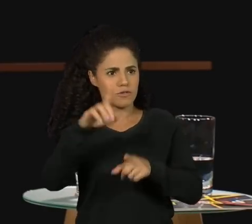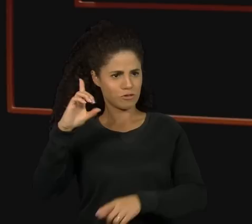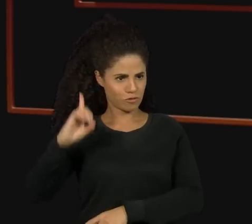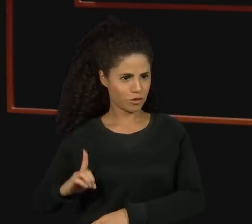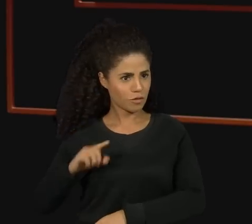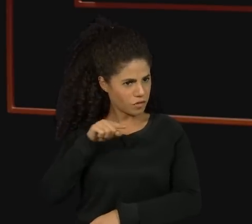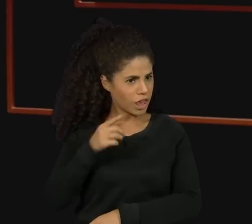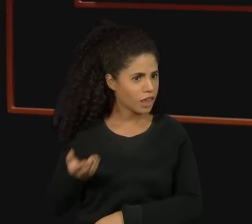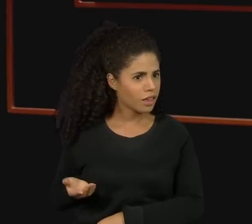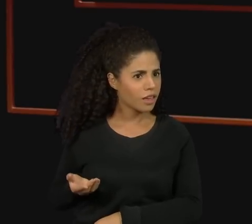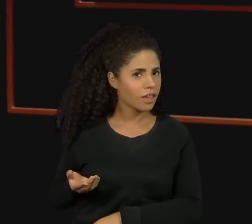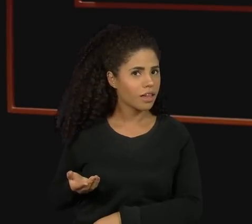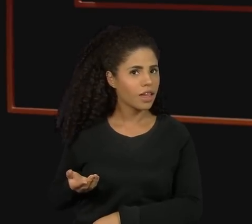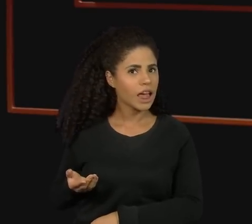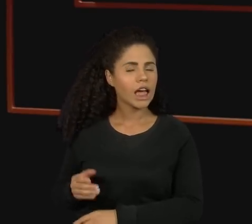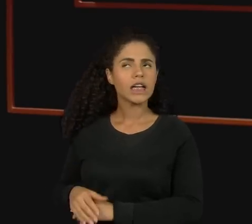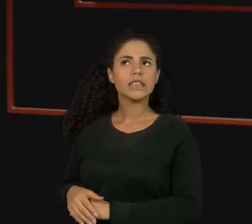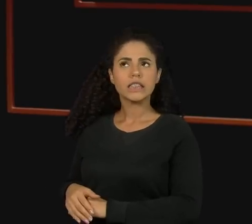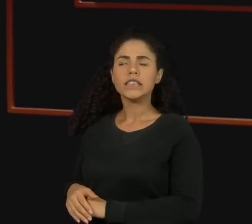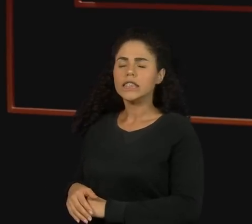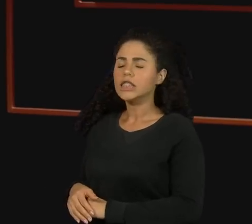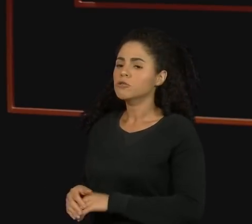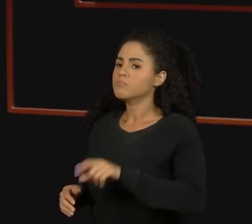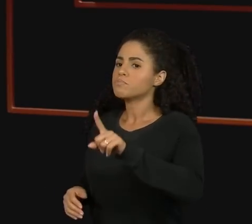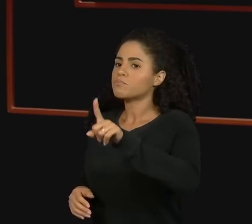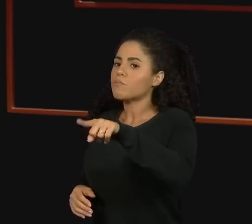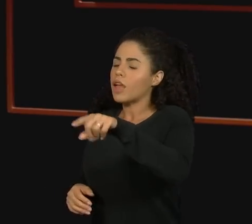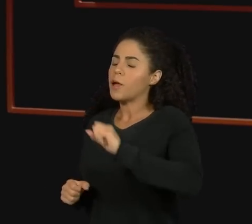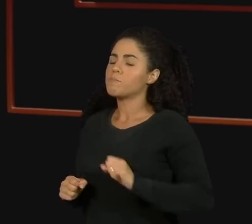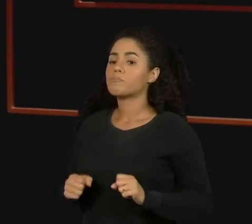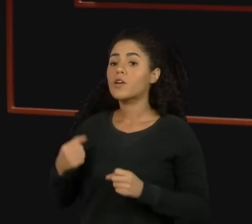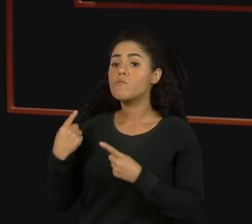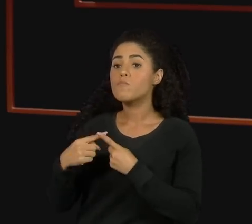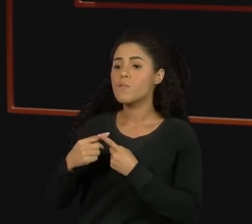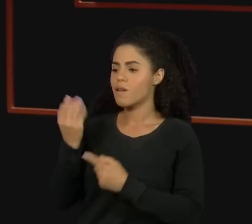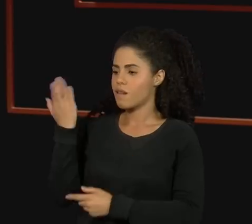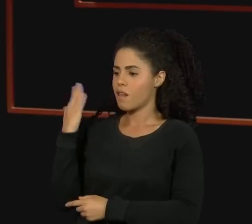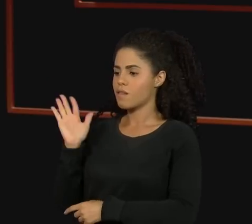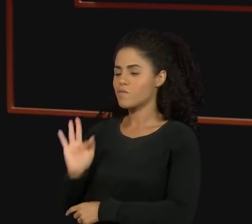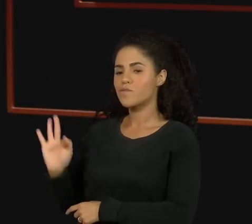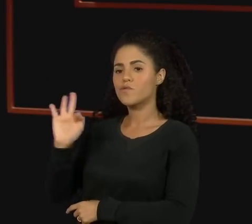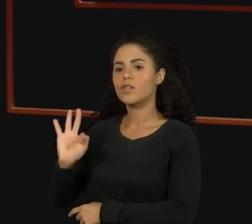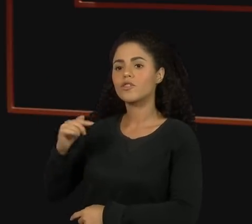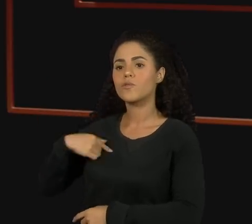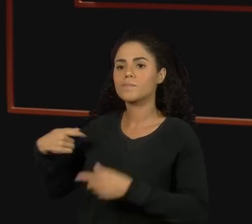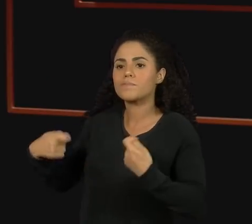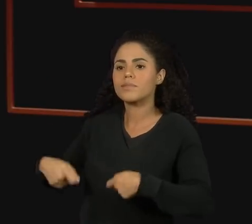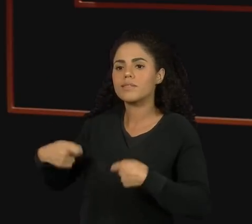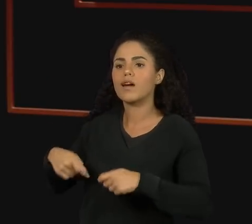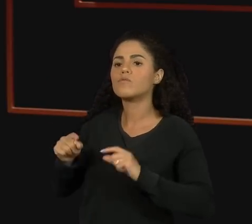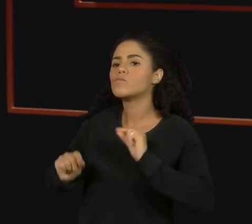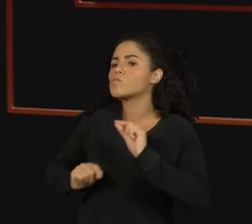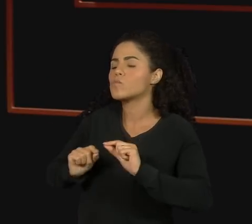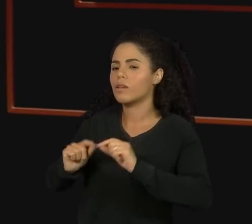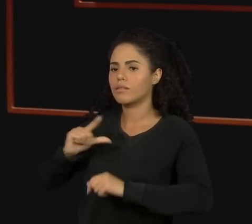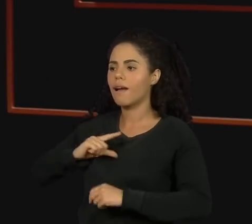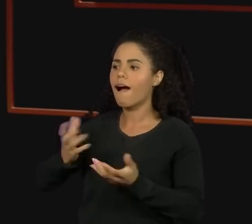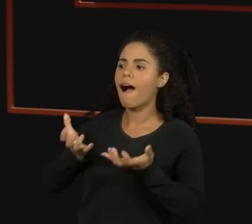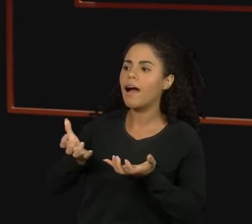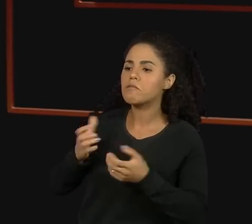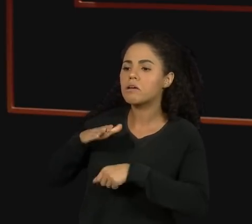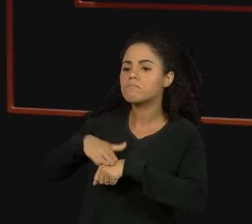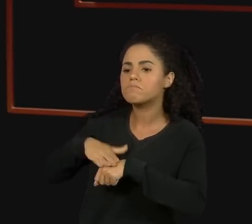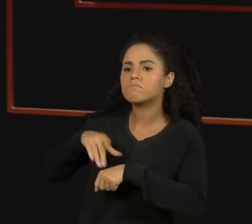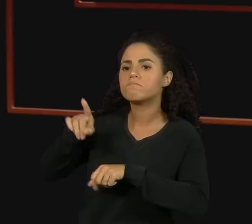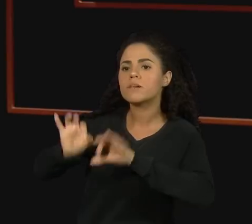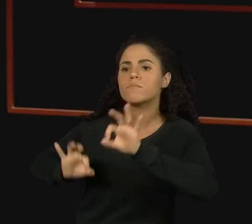dizer? Foi, porque eu precisava, desde a faculdade, eu tinha uma coisa de... eu quero fazer tal